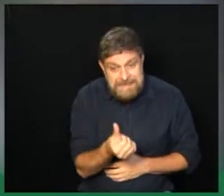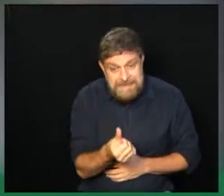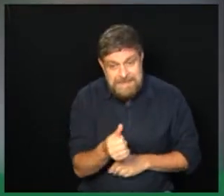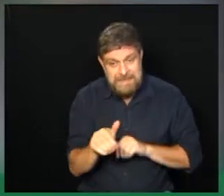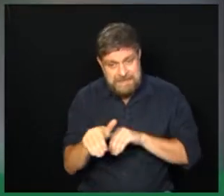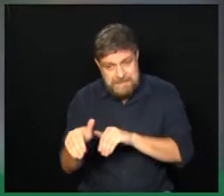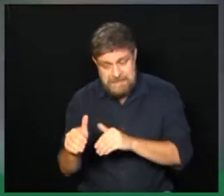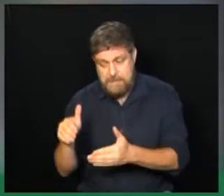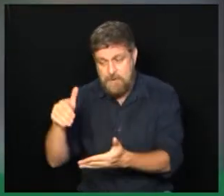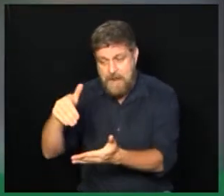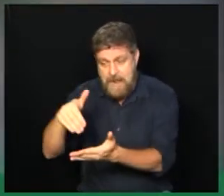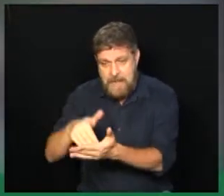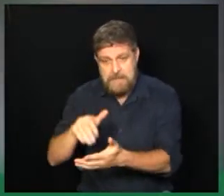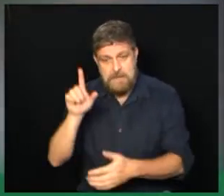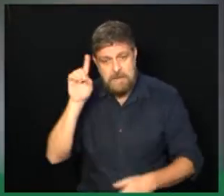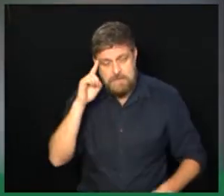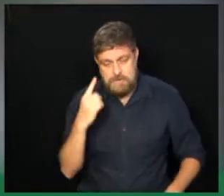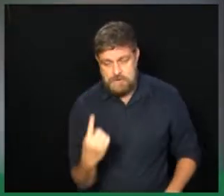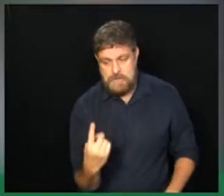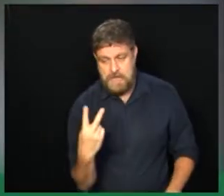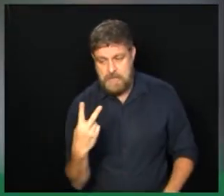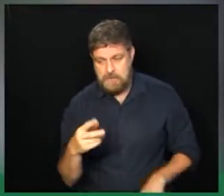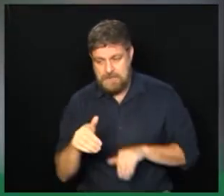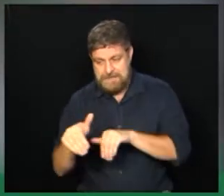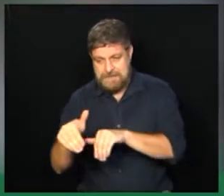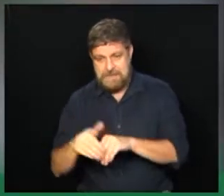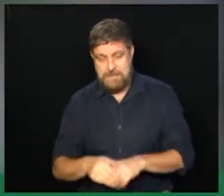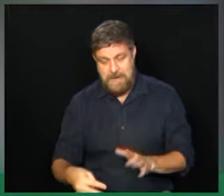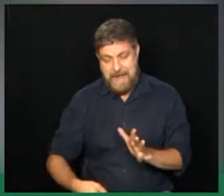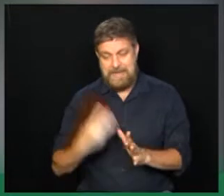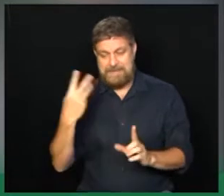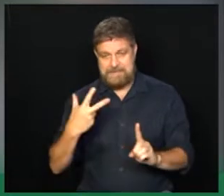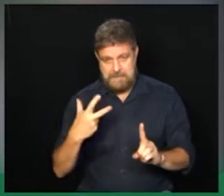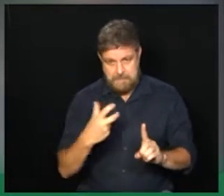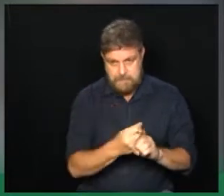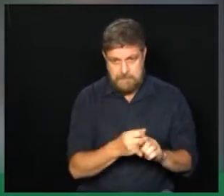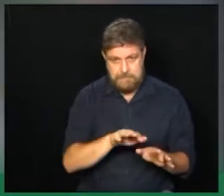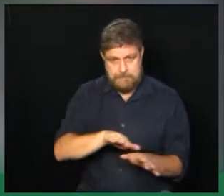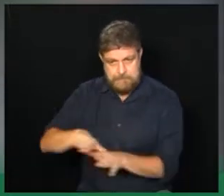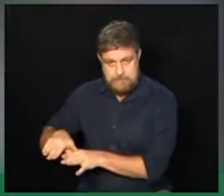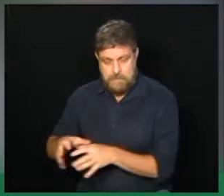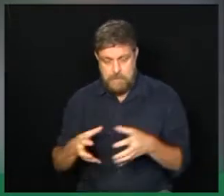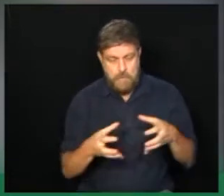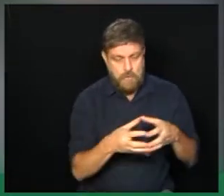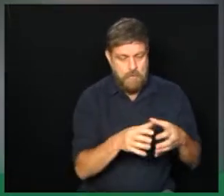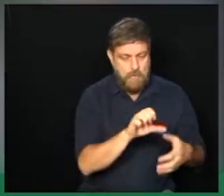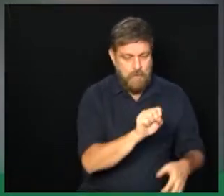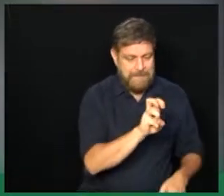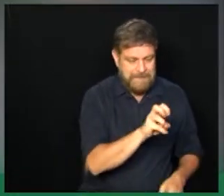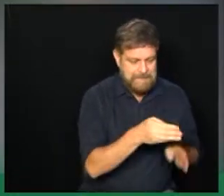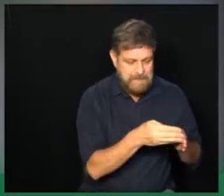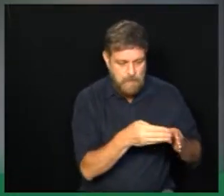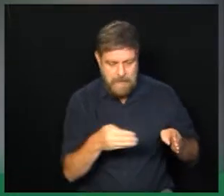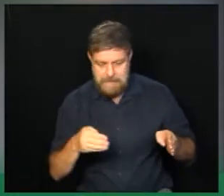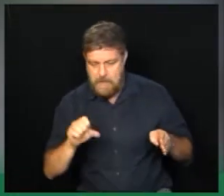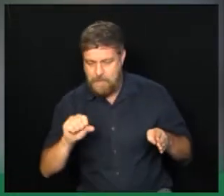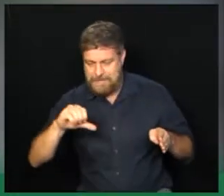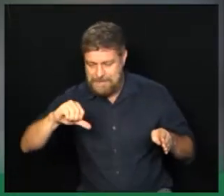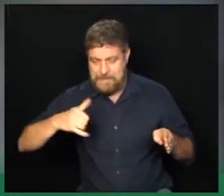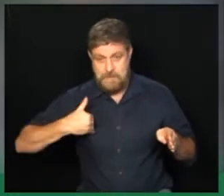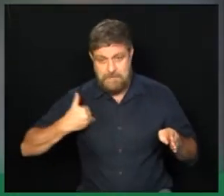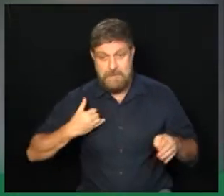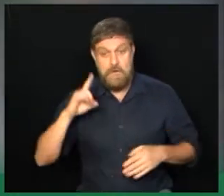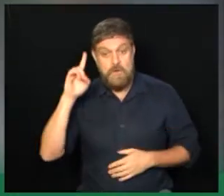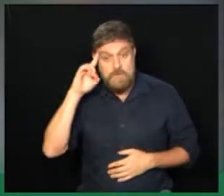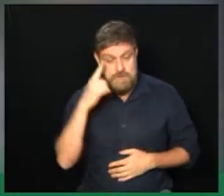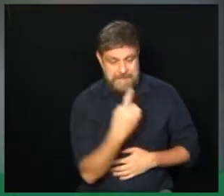setembro ao dia 12 de setembro, a dose adicional. A população de 85 a 89 anos, do dia 13